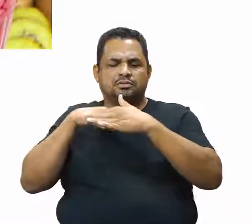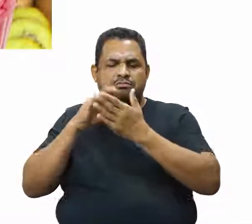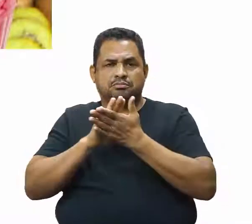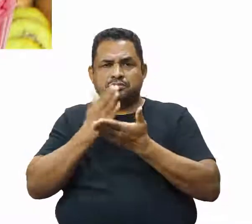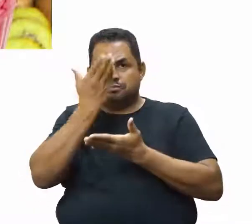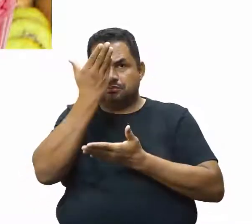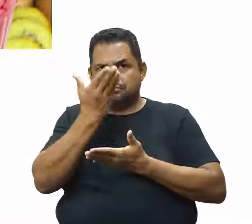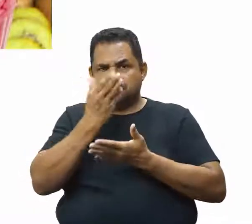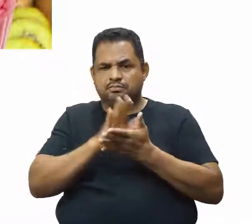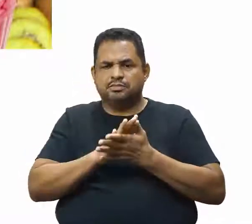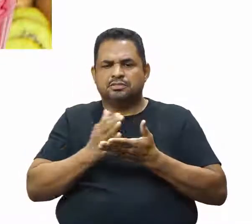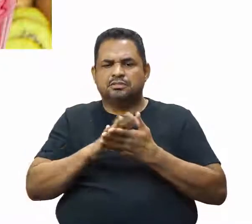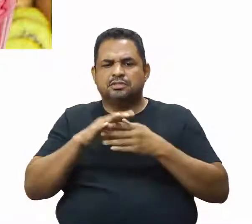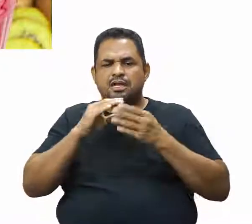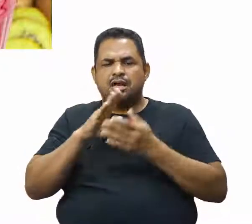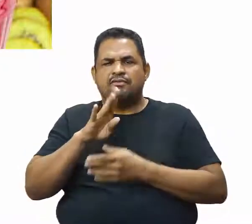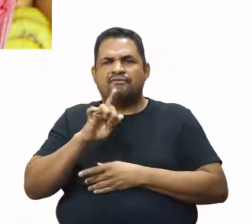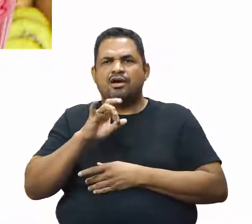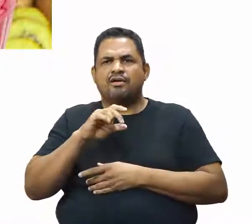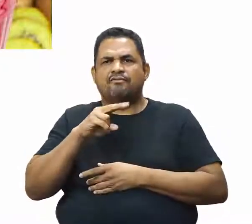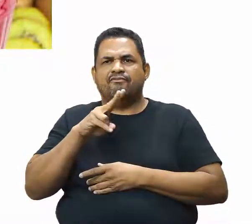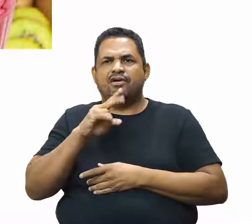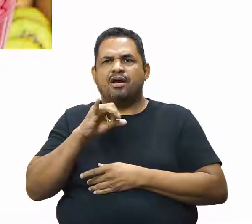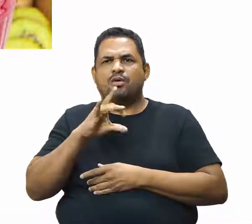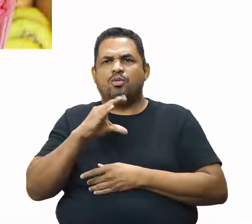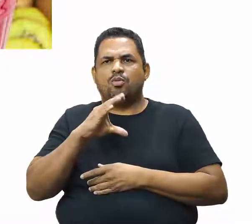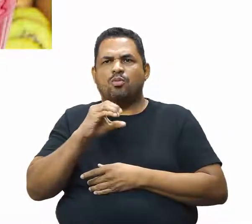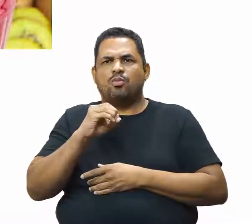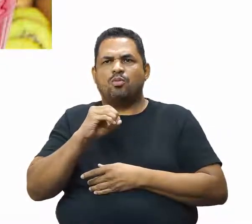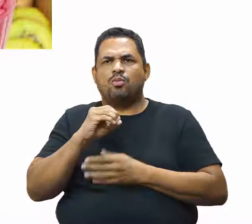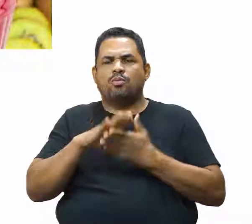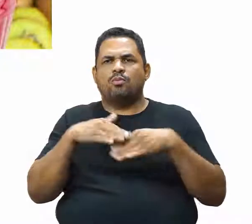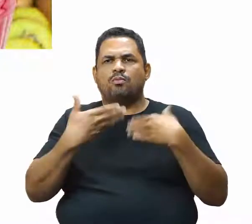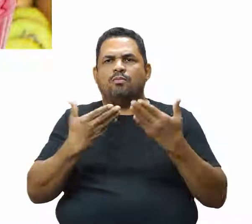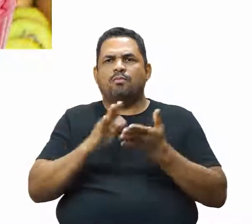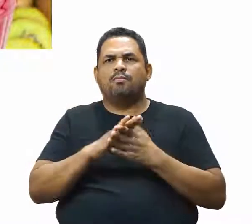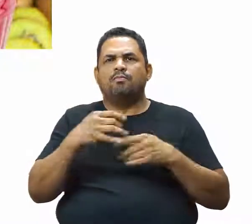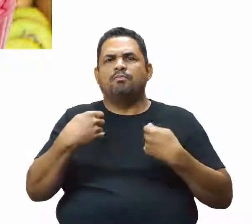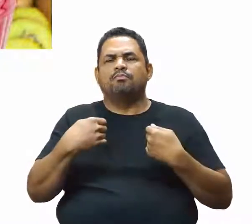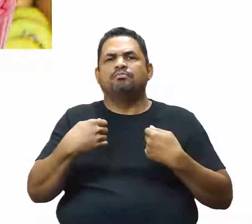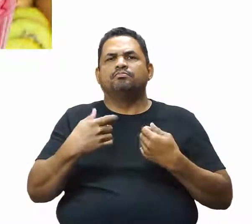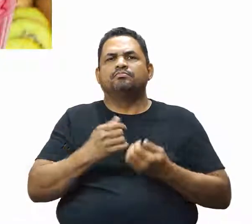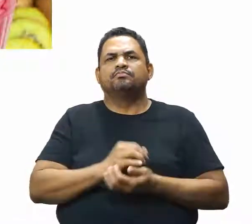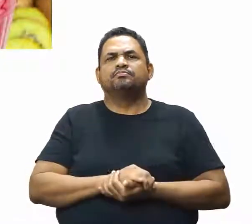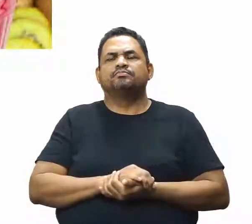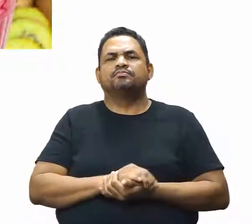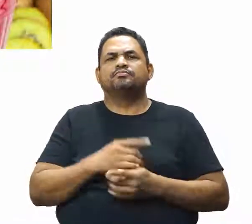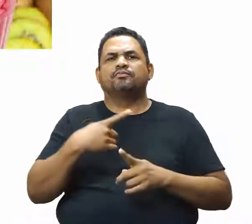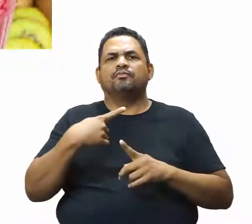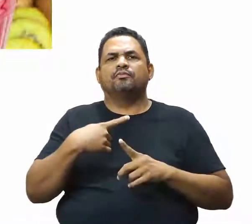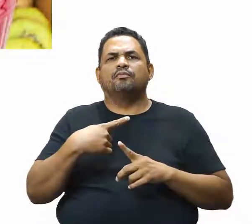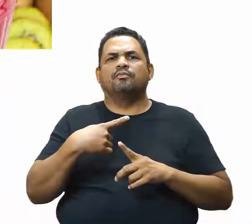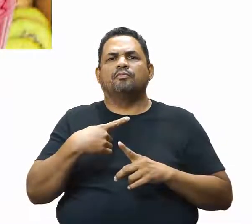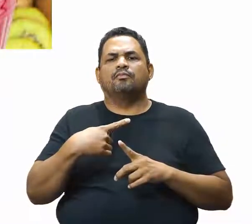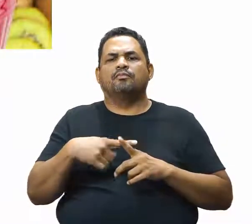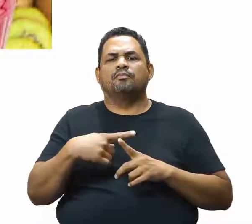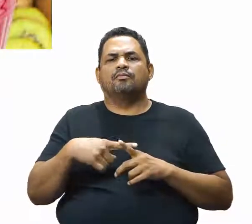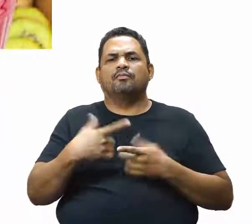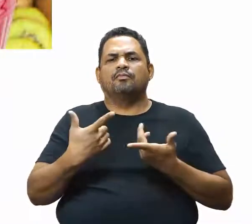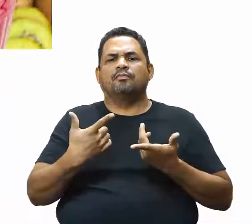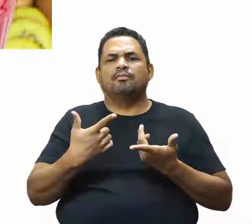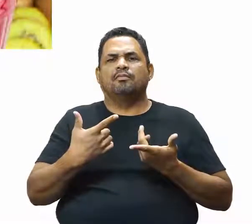embalagem tem que ser a vácuo, não pode ter ar para garantir a conservação, mas não é só isso. É porque tem que